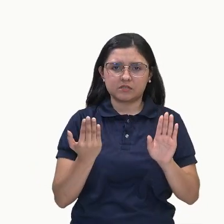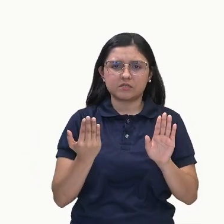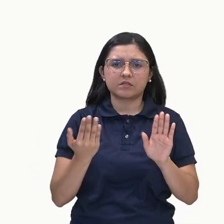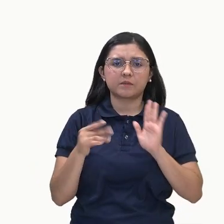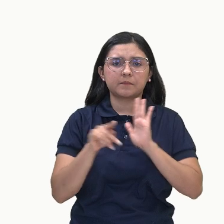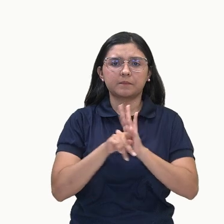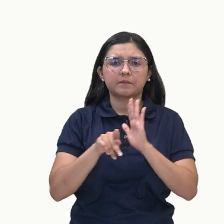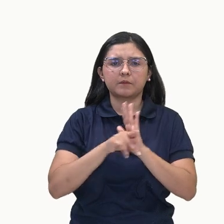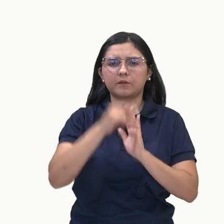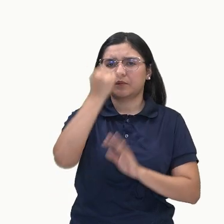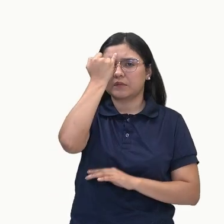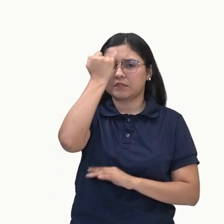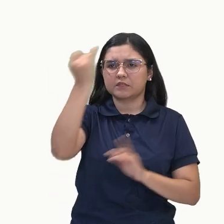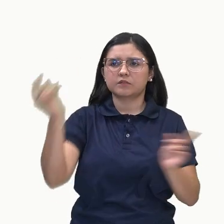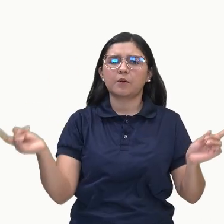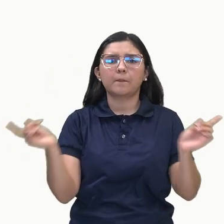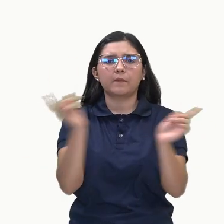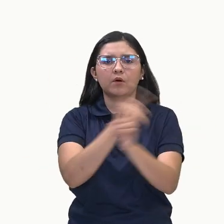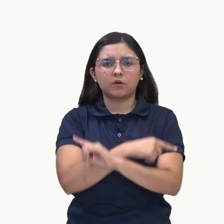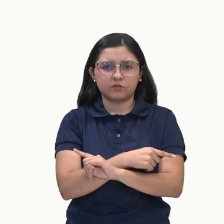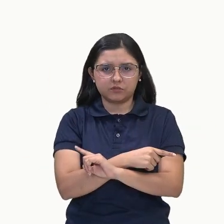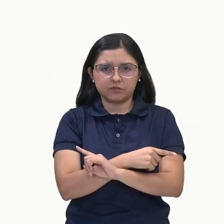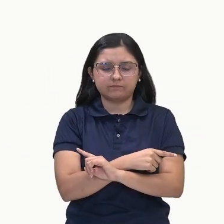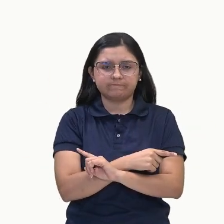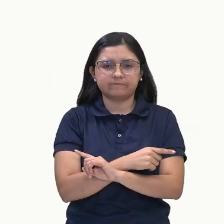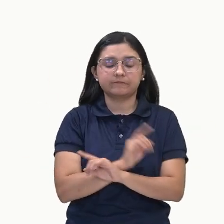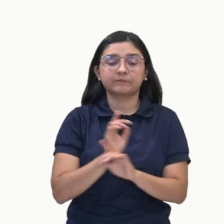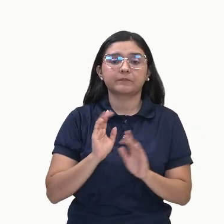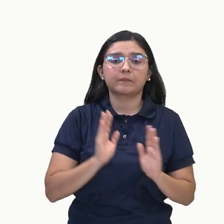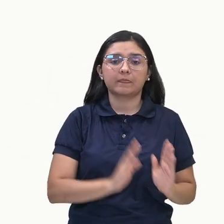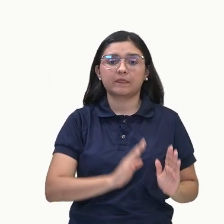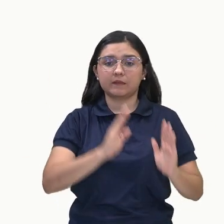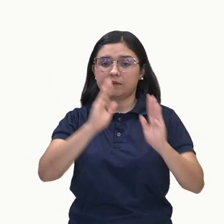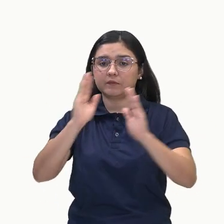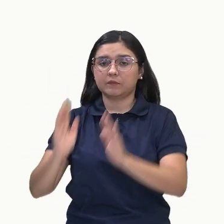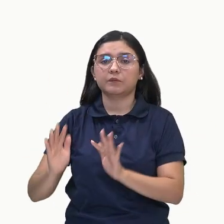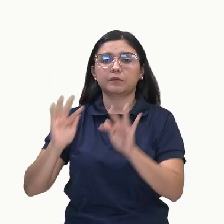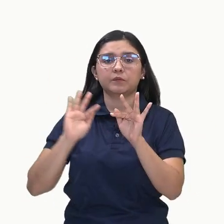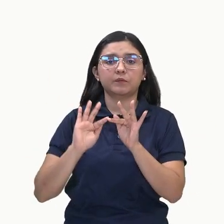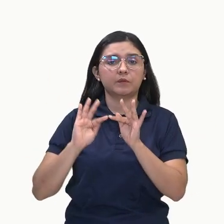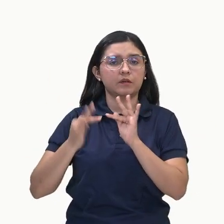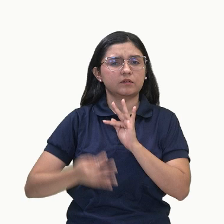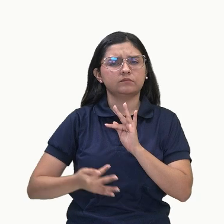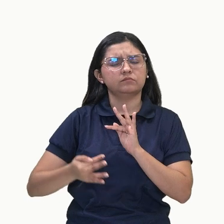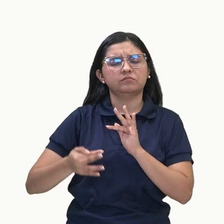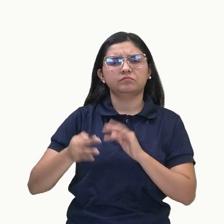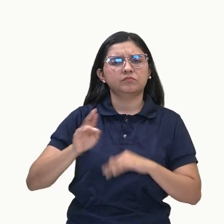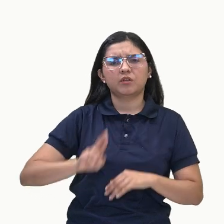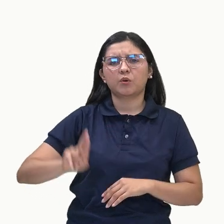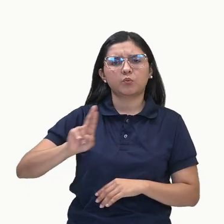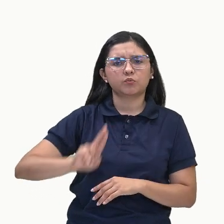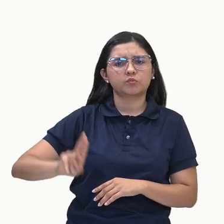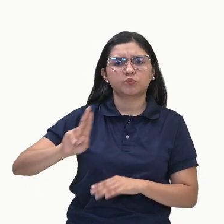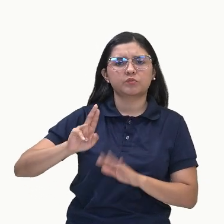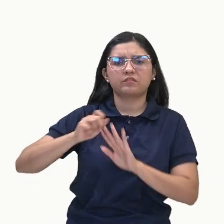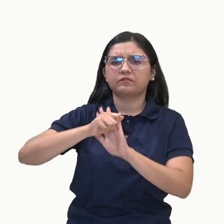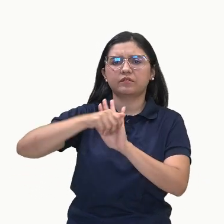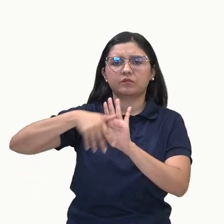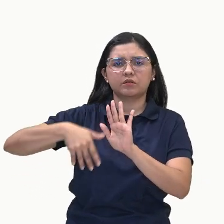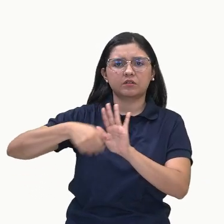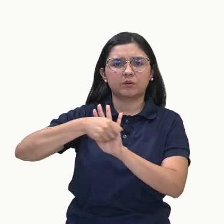são ideias opostas. Né? Já no arcadismo, quase não se usa,